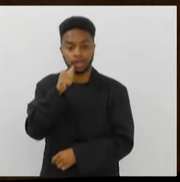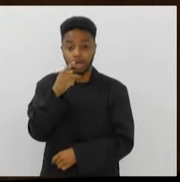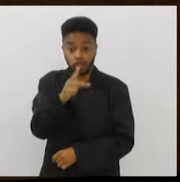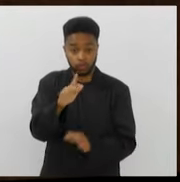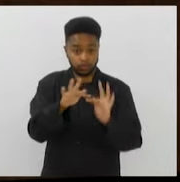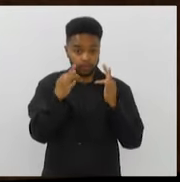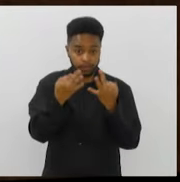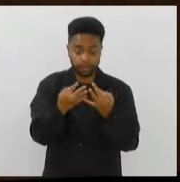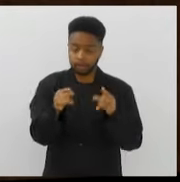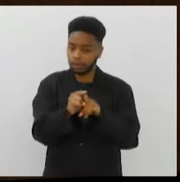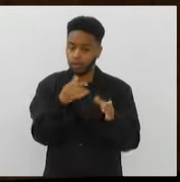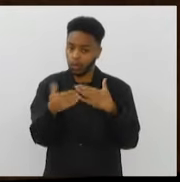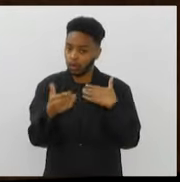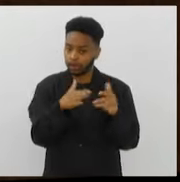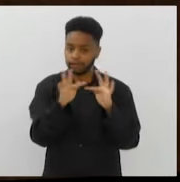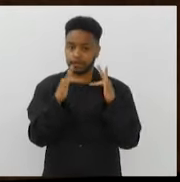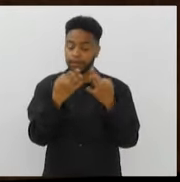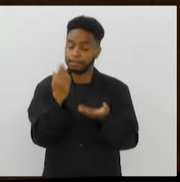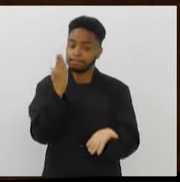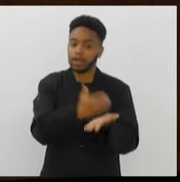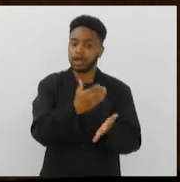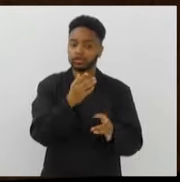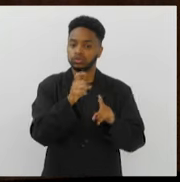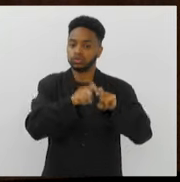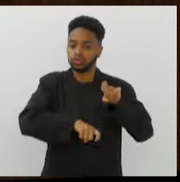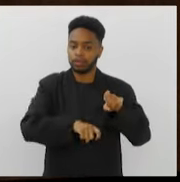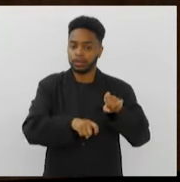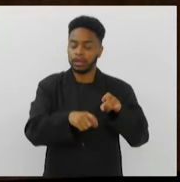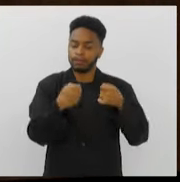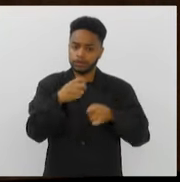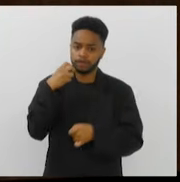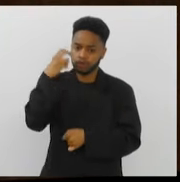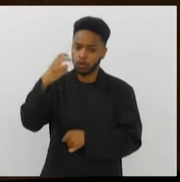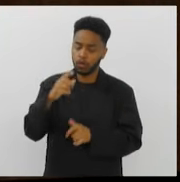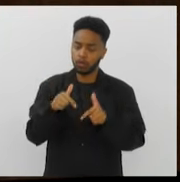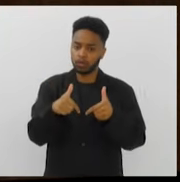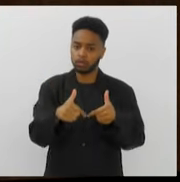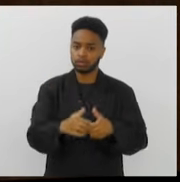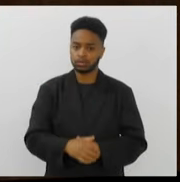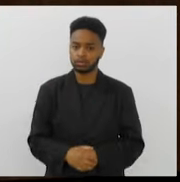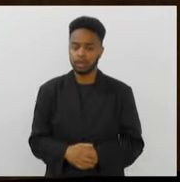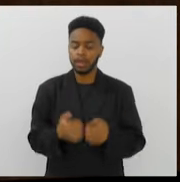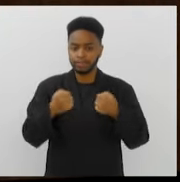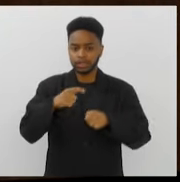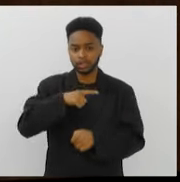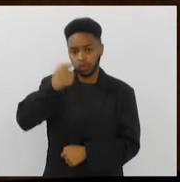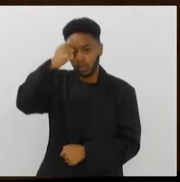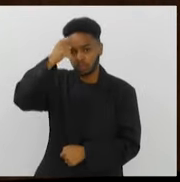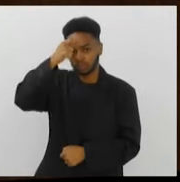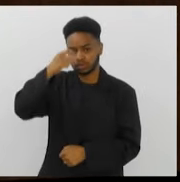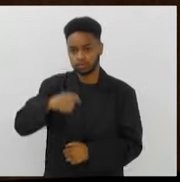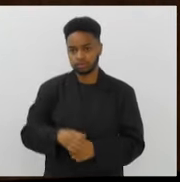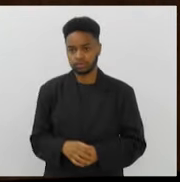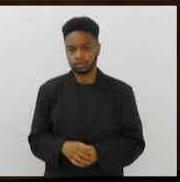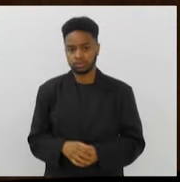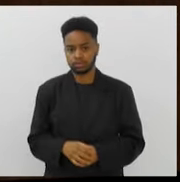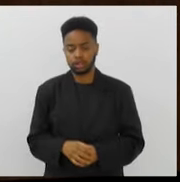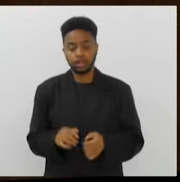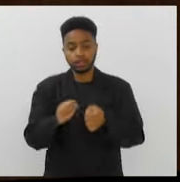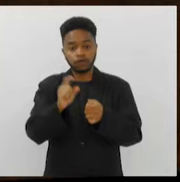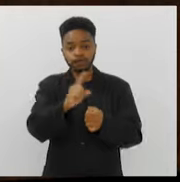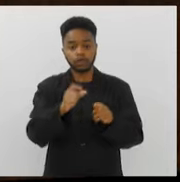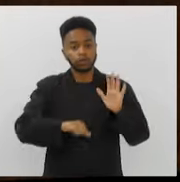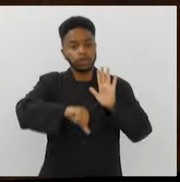de qualquer outra família. Deixe de estuprar. Tenha vergonha na cara. Tenha consciência. Não cometa esse